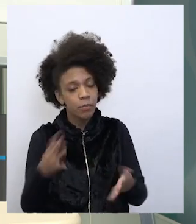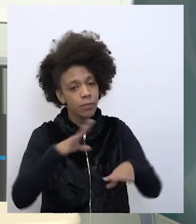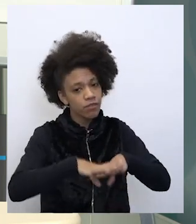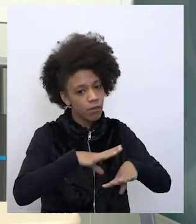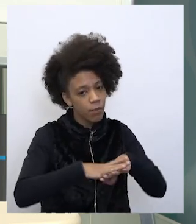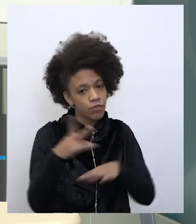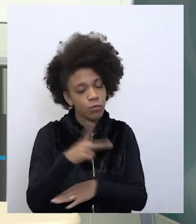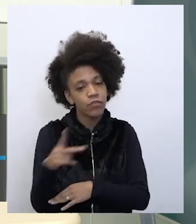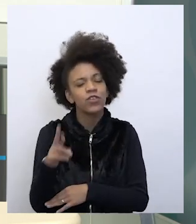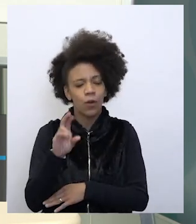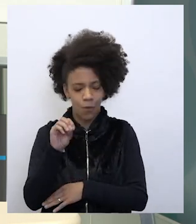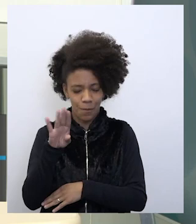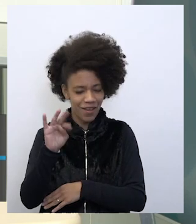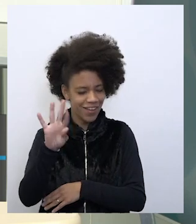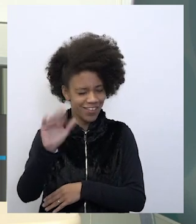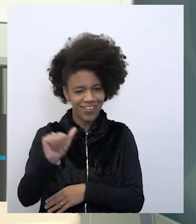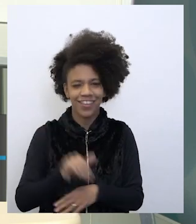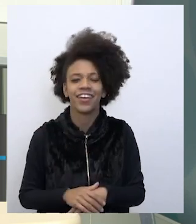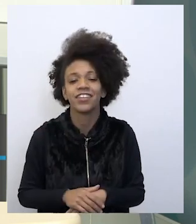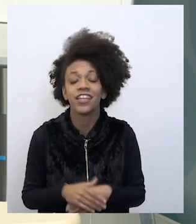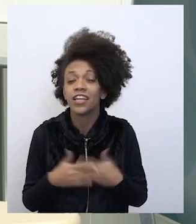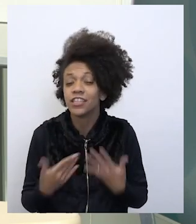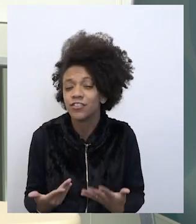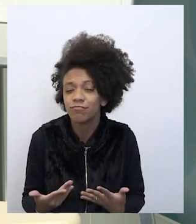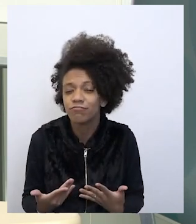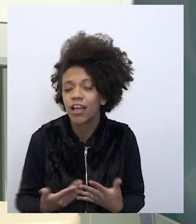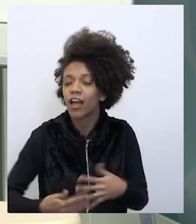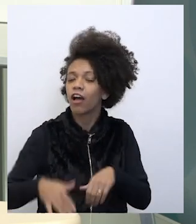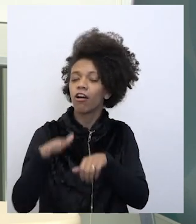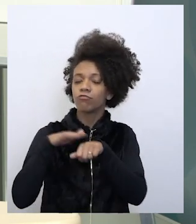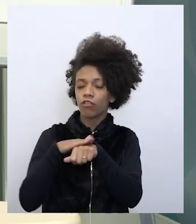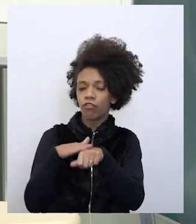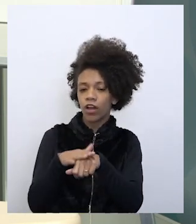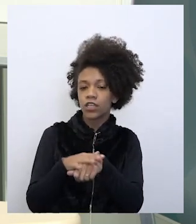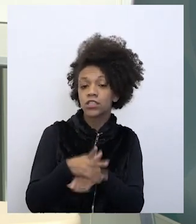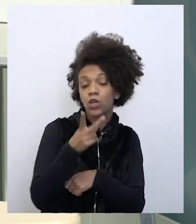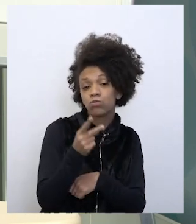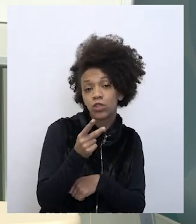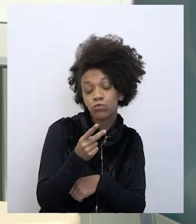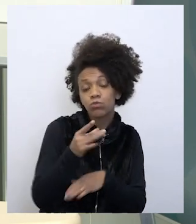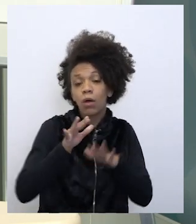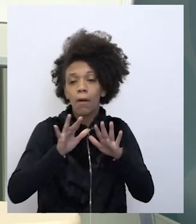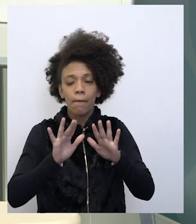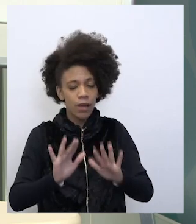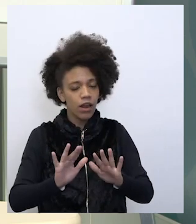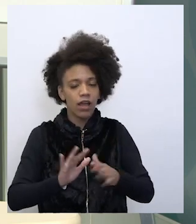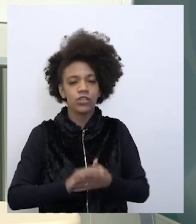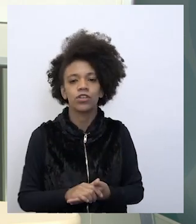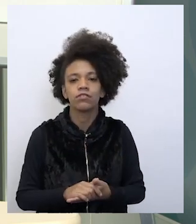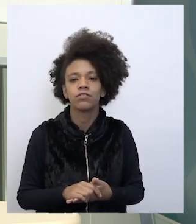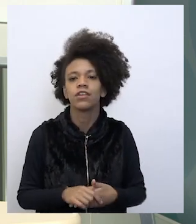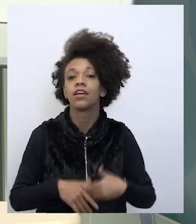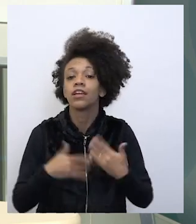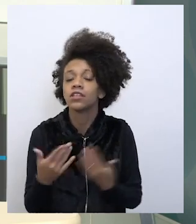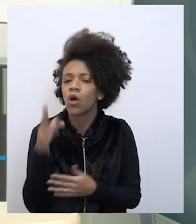sou a professora Roberta, sim? Hoje o nosso assunto é um pouco de funções do segundo grau, mas nós vamos construir gráficos. Não sei se